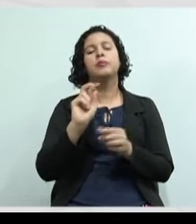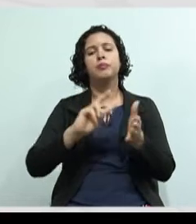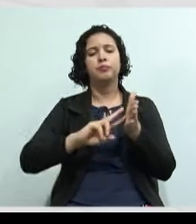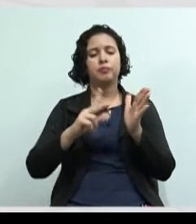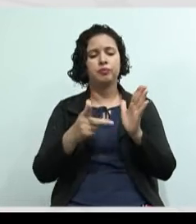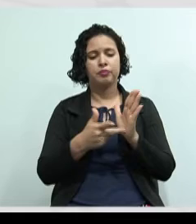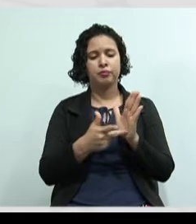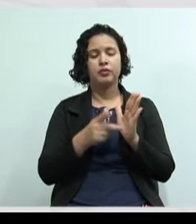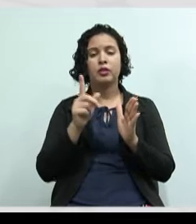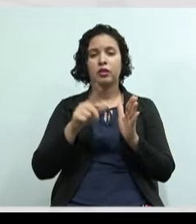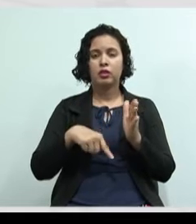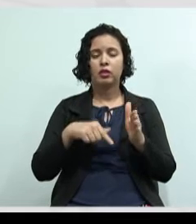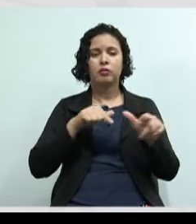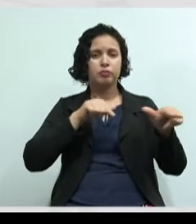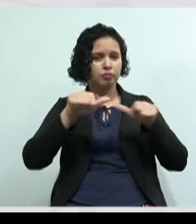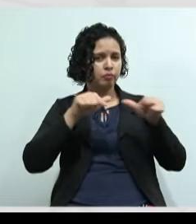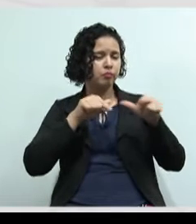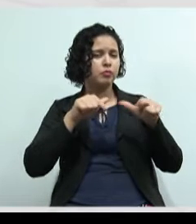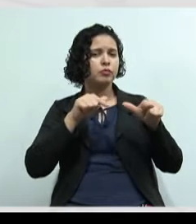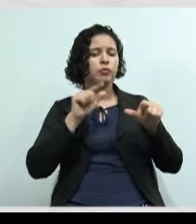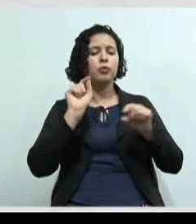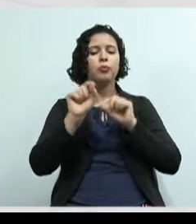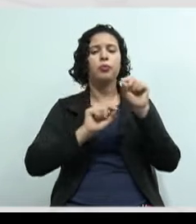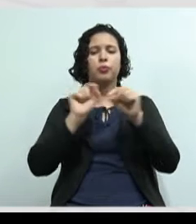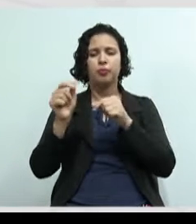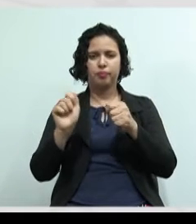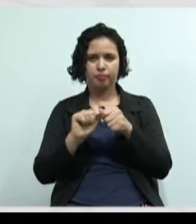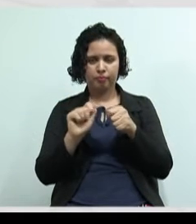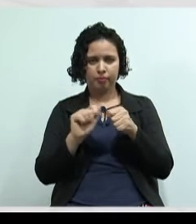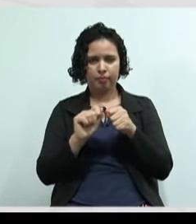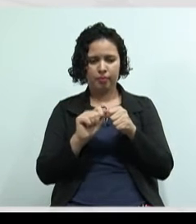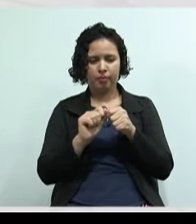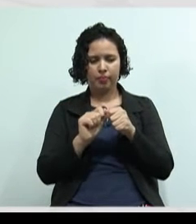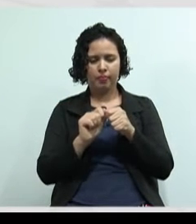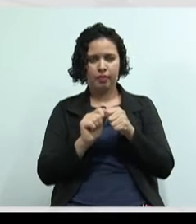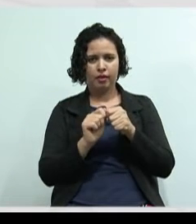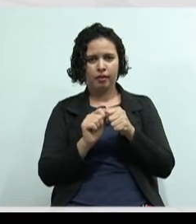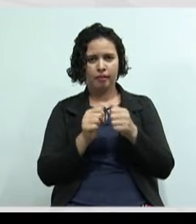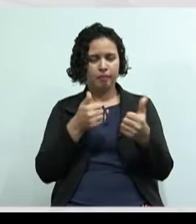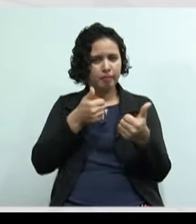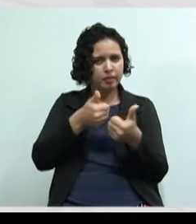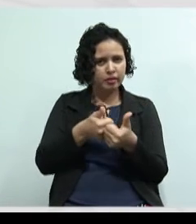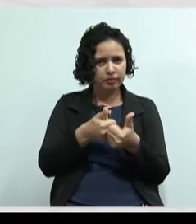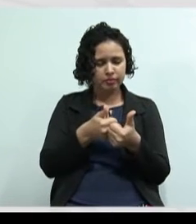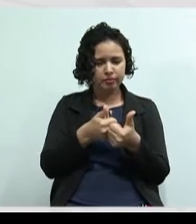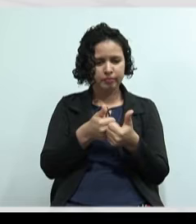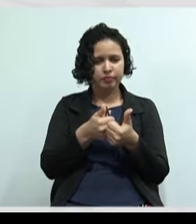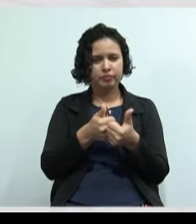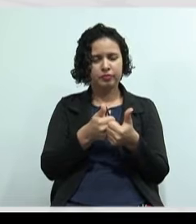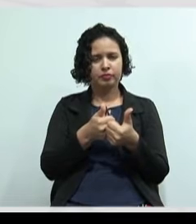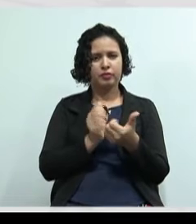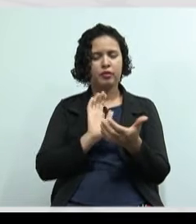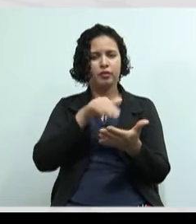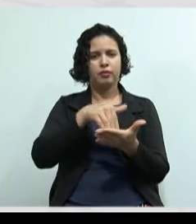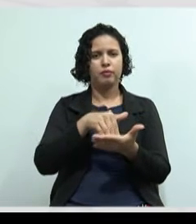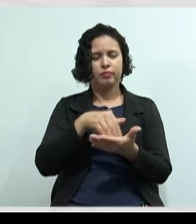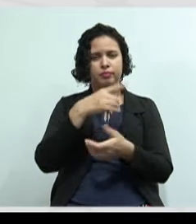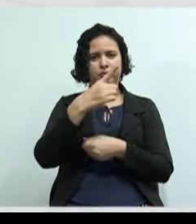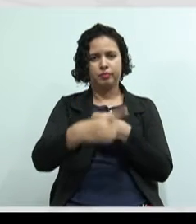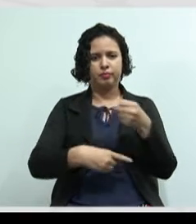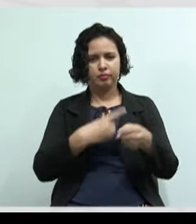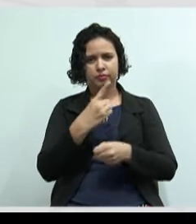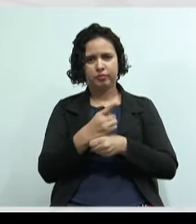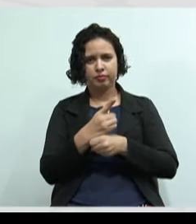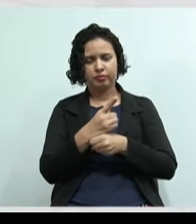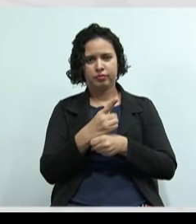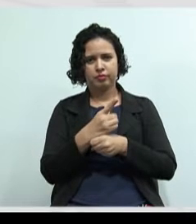a visão é por tarefas, o que fazer, né? O foco está no curto prazo, que é aquele até 1 ano, tá? Ou seja, a rotina